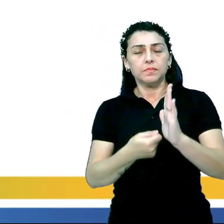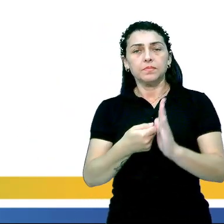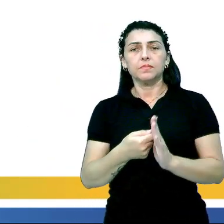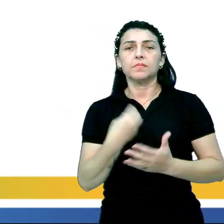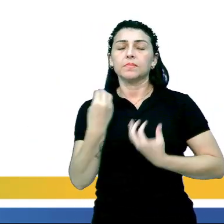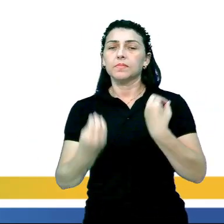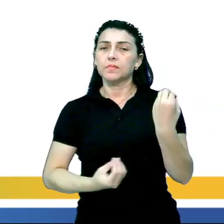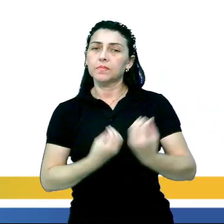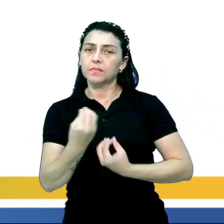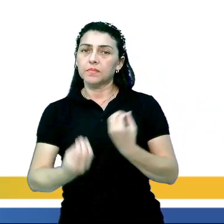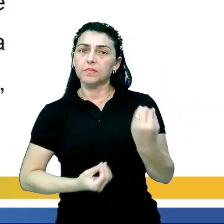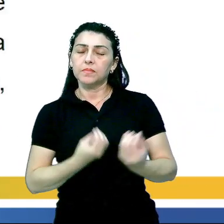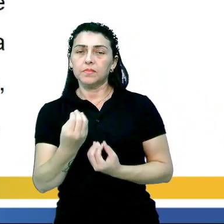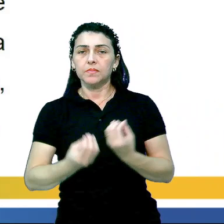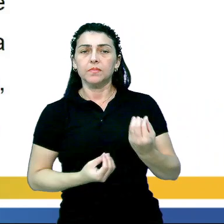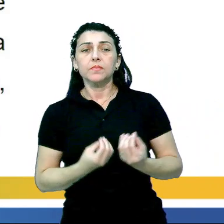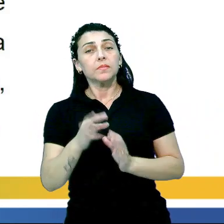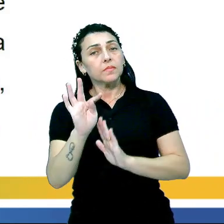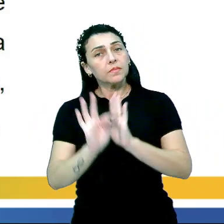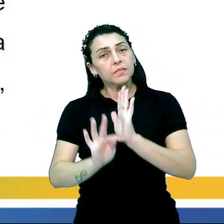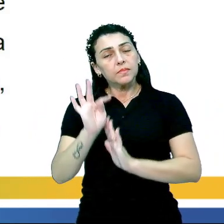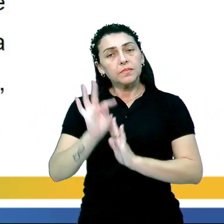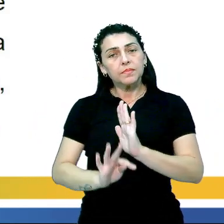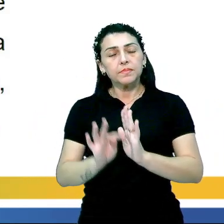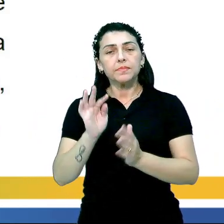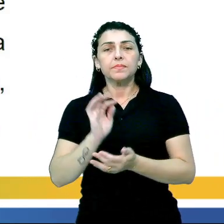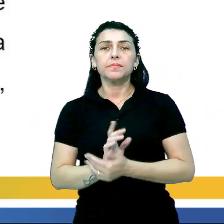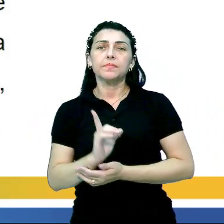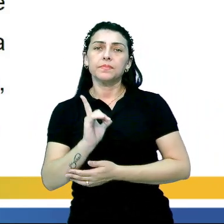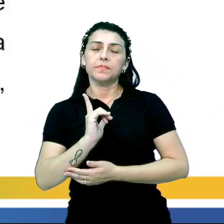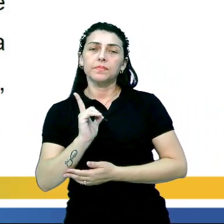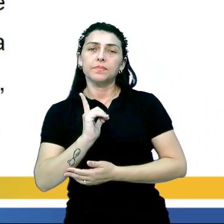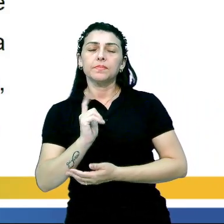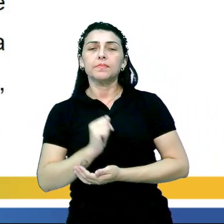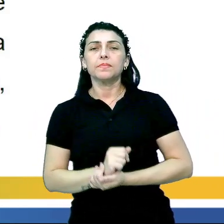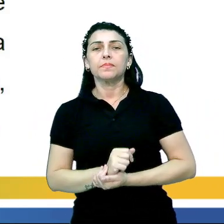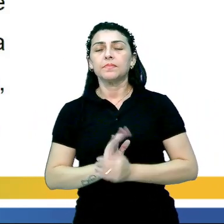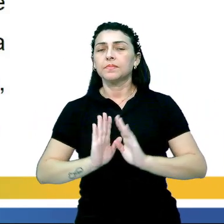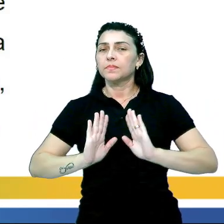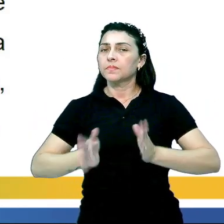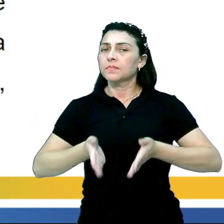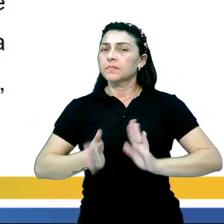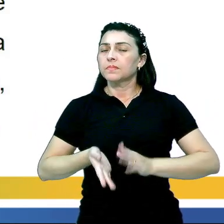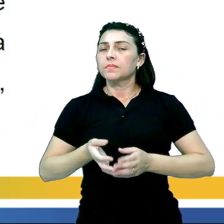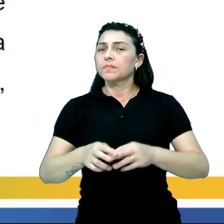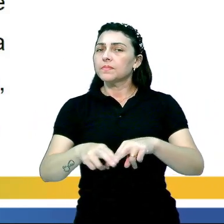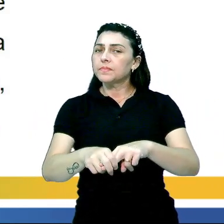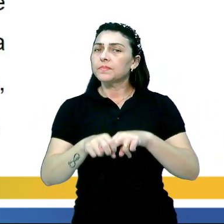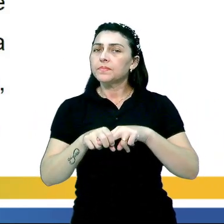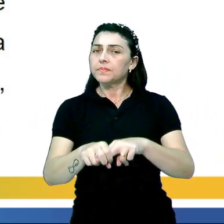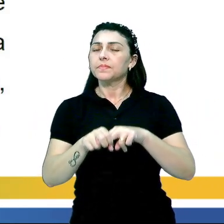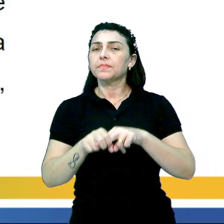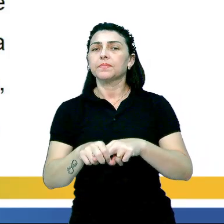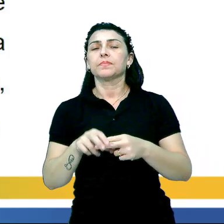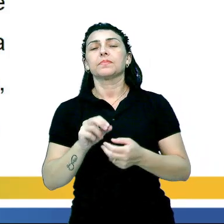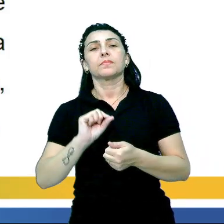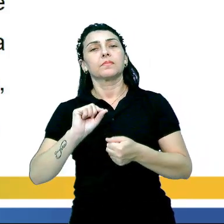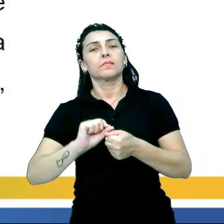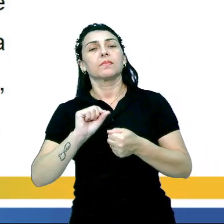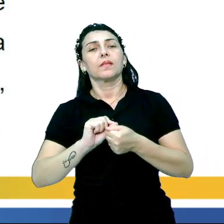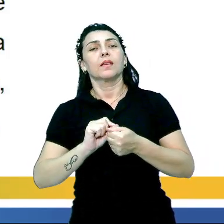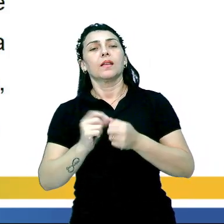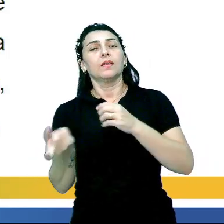E como é que vai ficar isso, professora? No texto. E aí nós temos aqui, já trabalhamos o portanto, iremos fazer